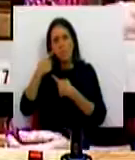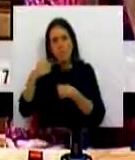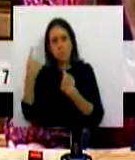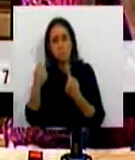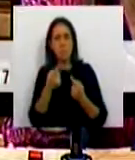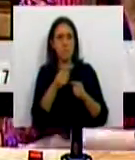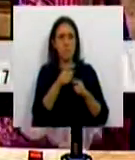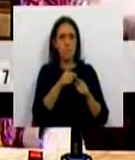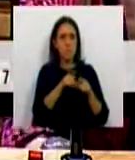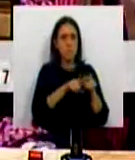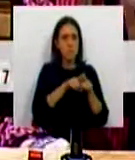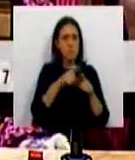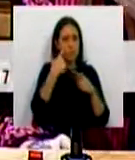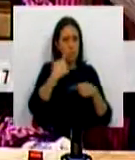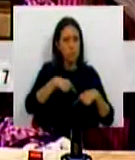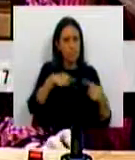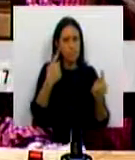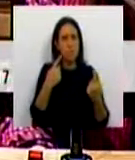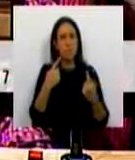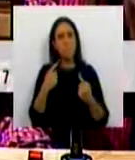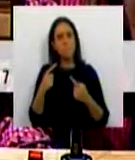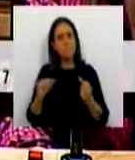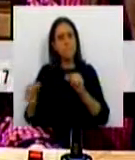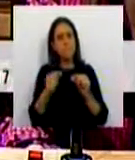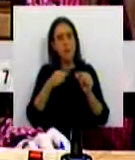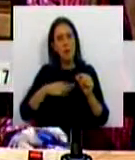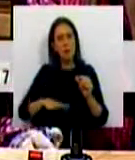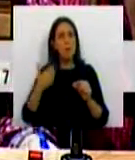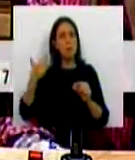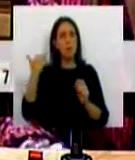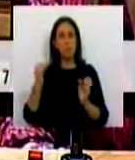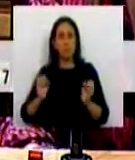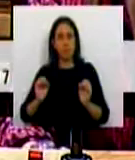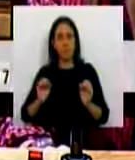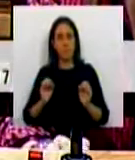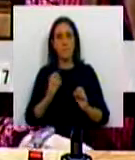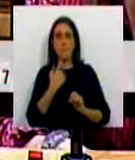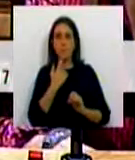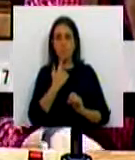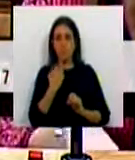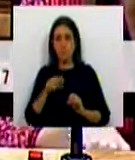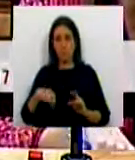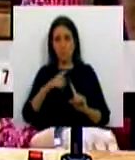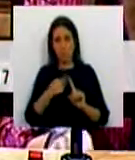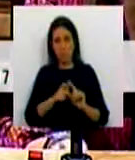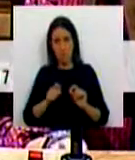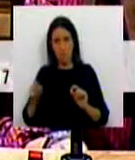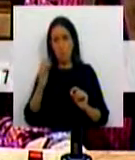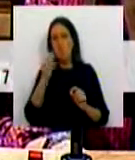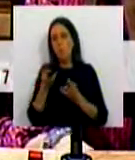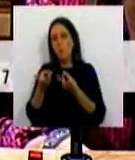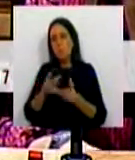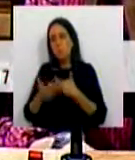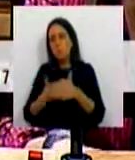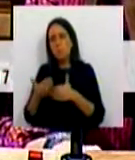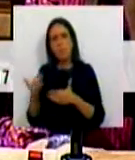públicas portuguesas de uma forma que não era feita anteriormente. Ou seja, há mais dados este ano sobre a execução orçamental do que